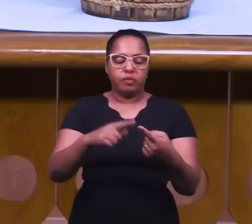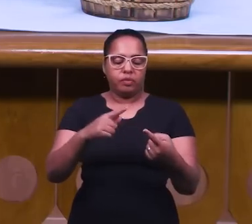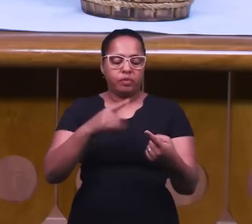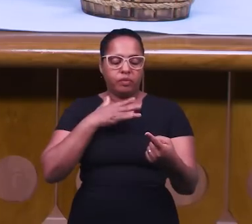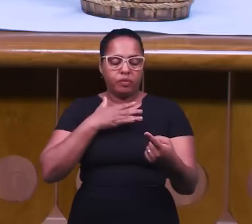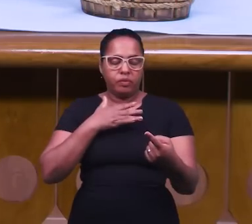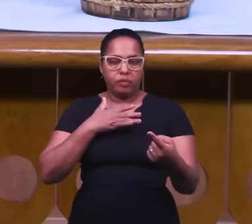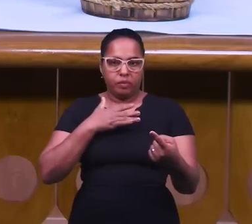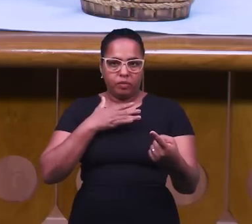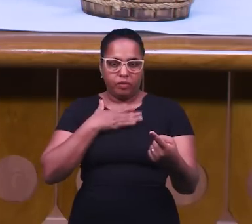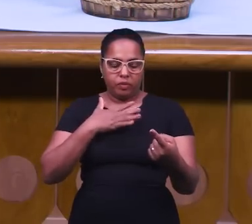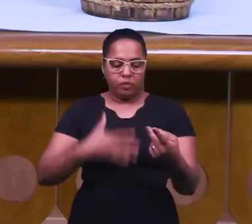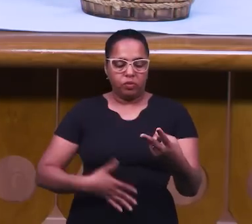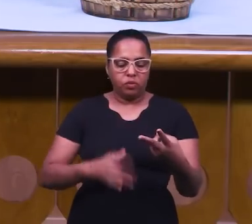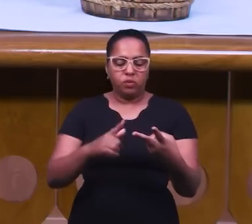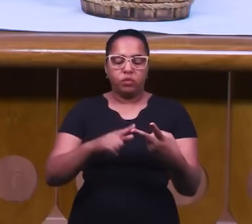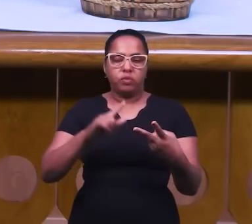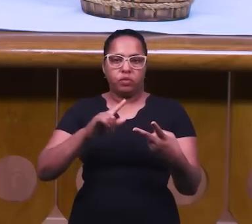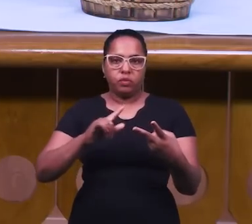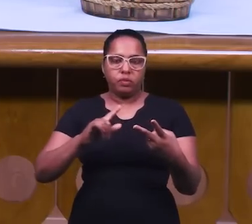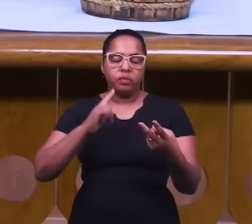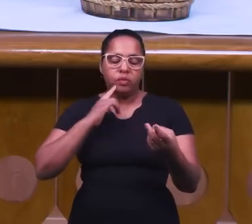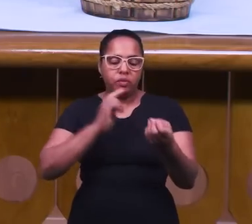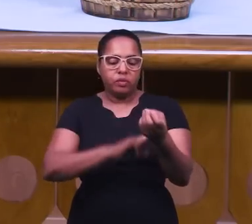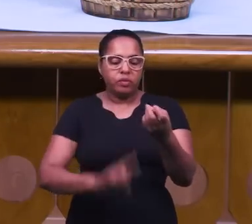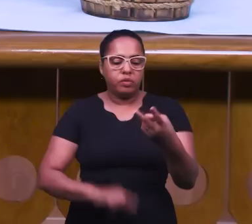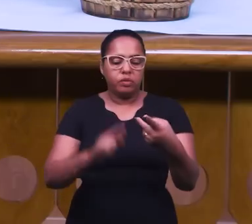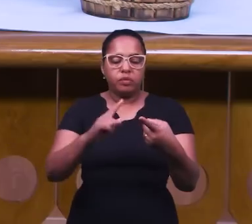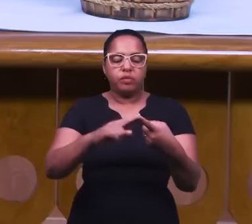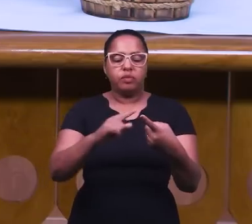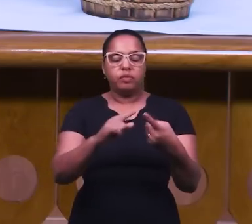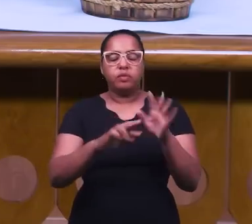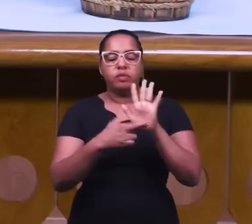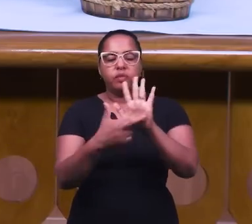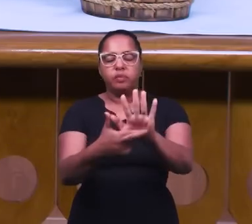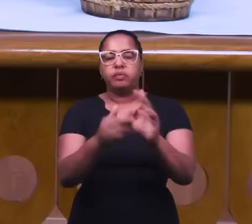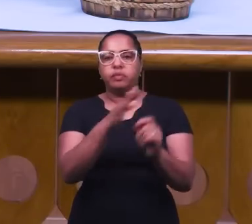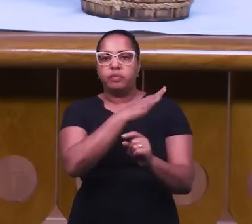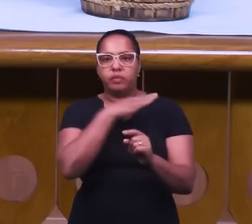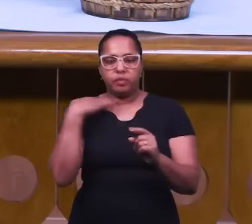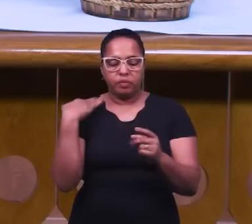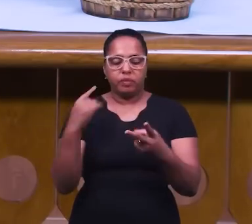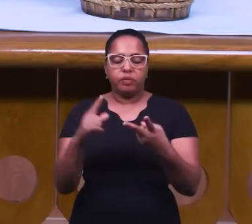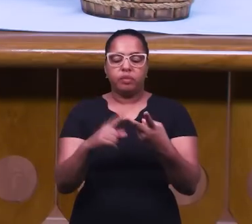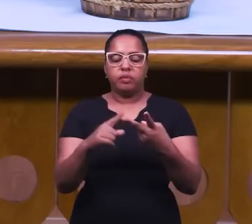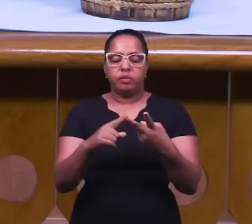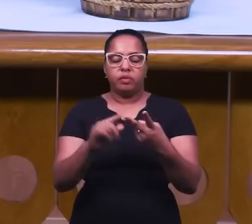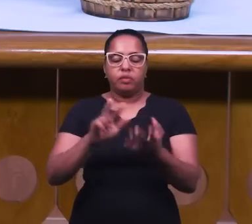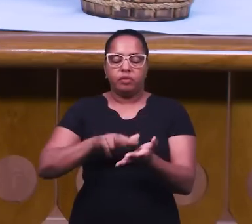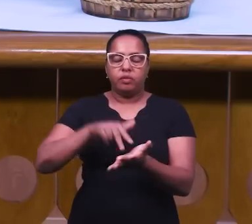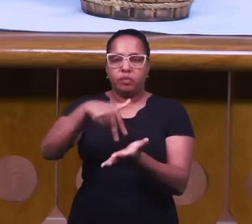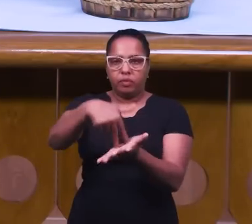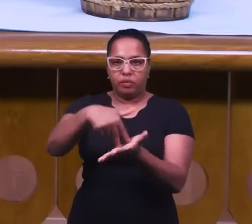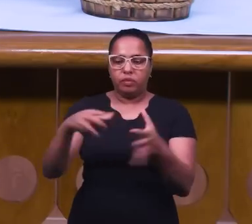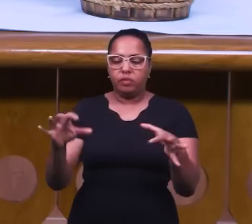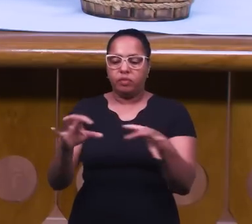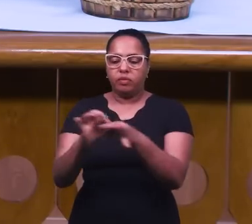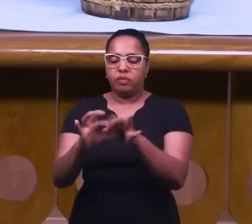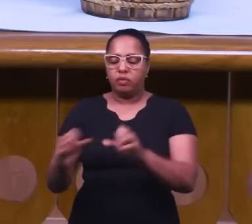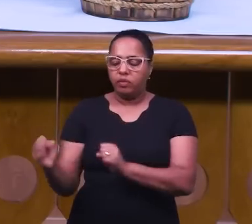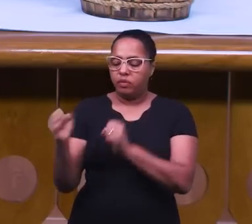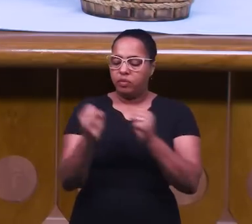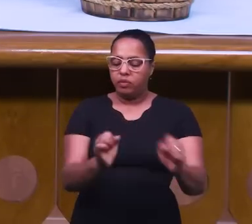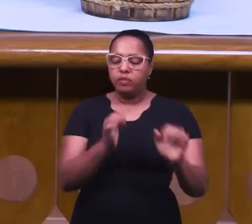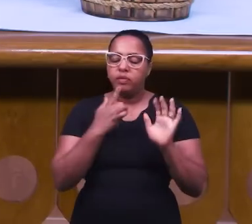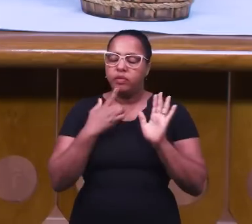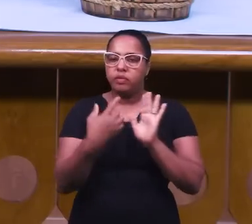e sangue representa morte e ressurreição. Duas palavras que estão ligadas ao poder do sangue de Jesus. A